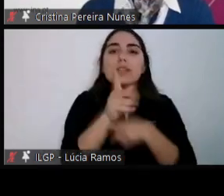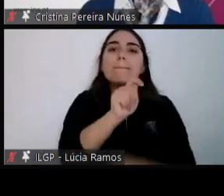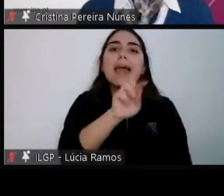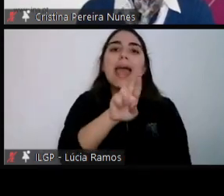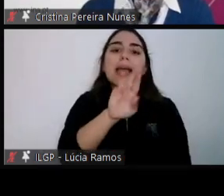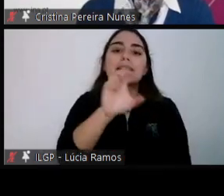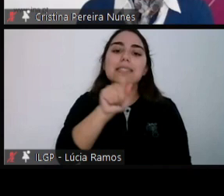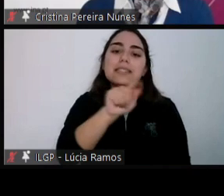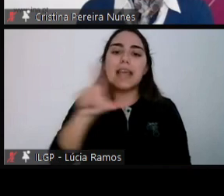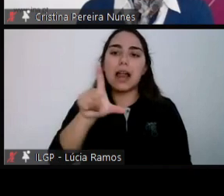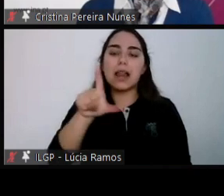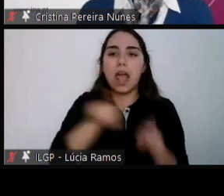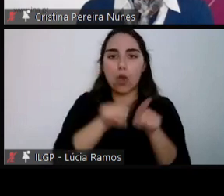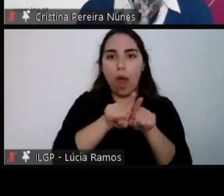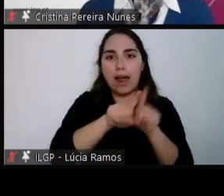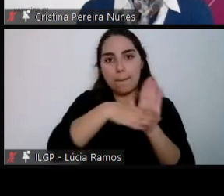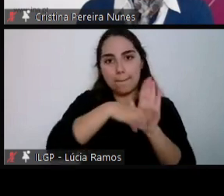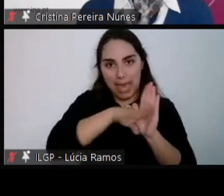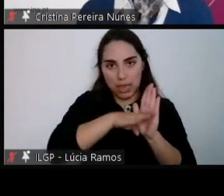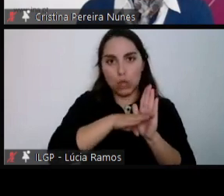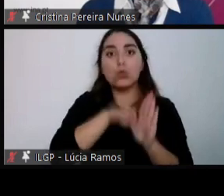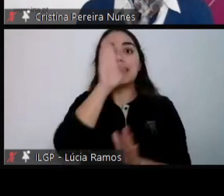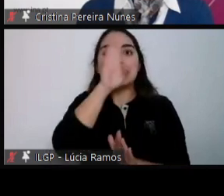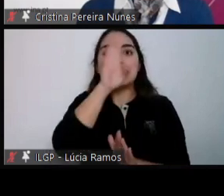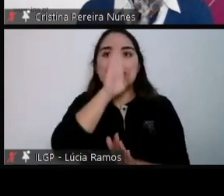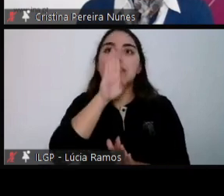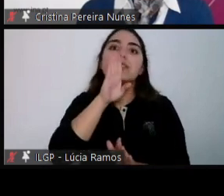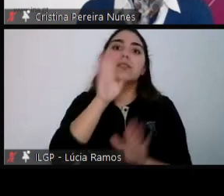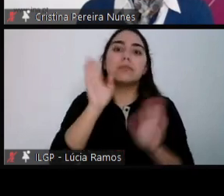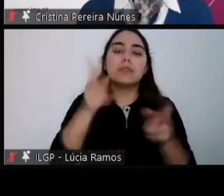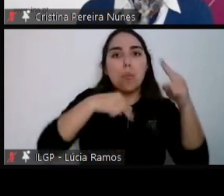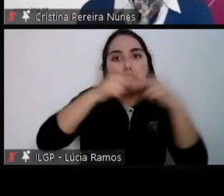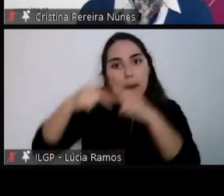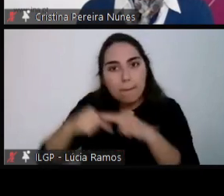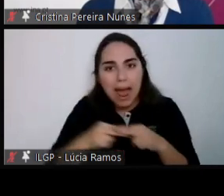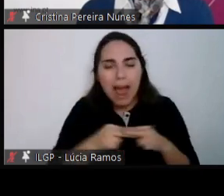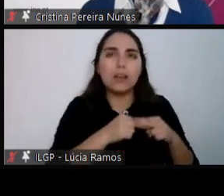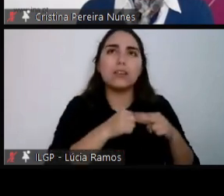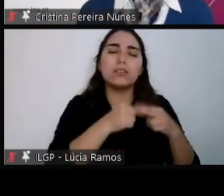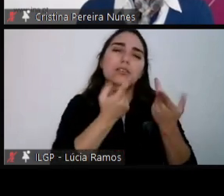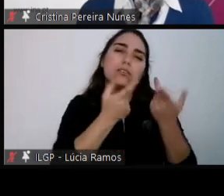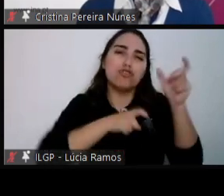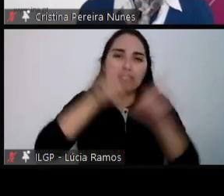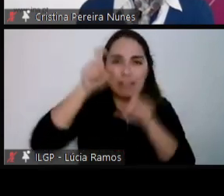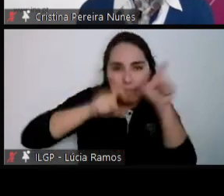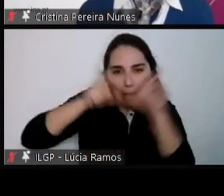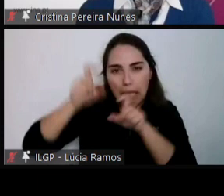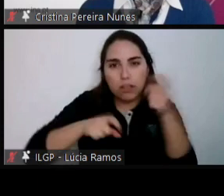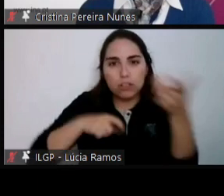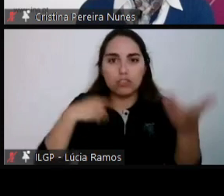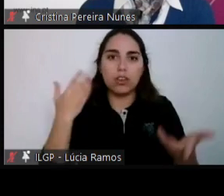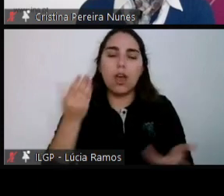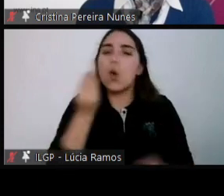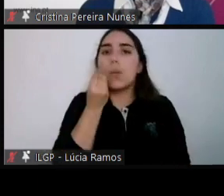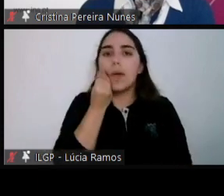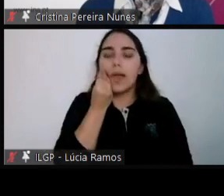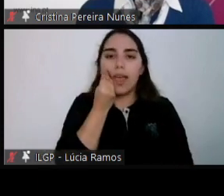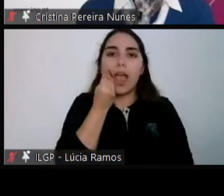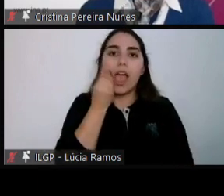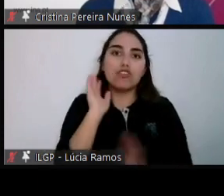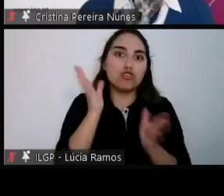capacidade de programar ou tratar de forma estatística, fazer análise estatística ou construir dashboards está como considerado um skill